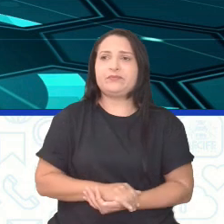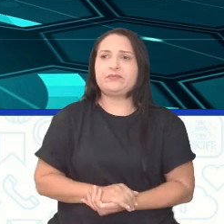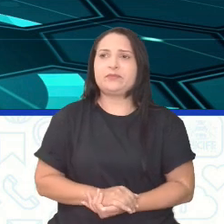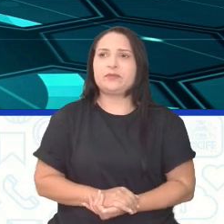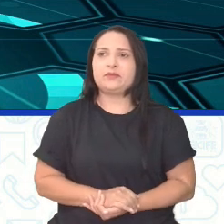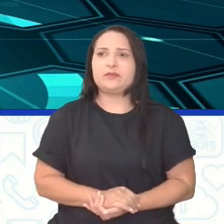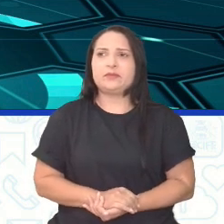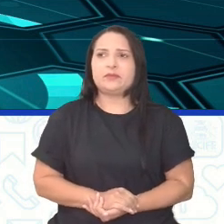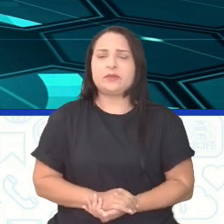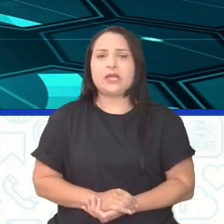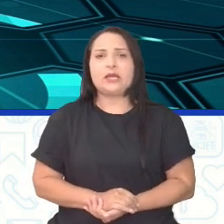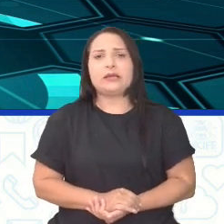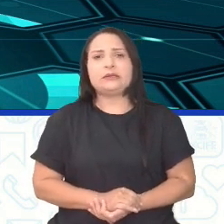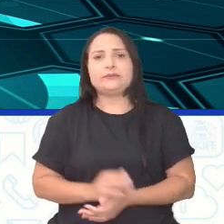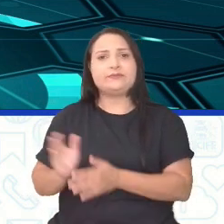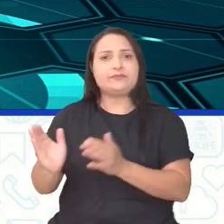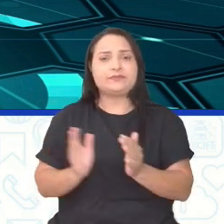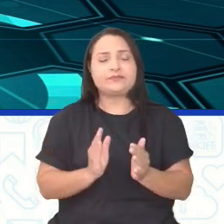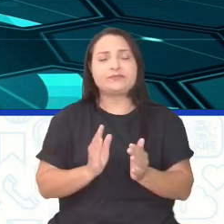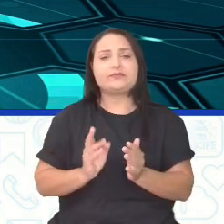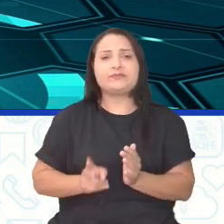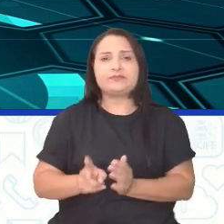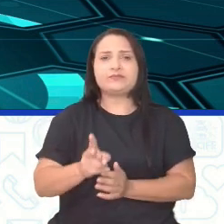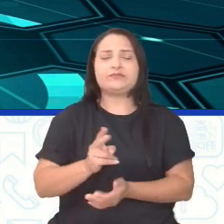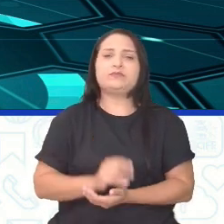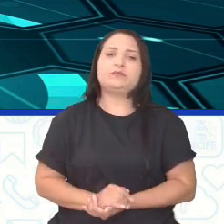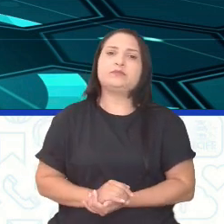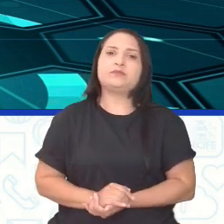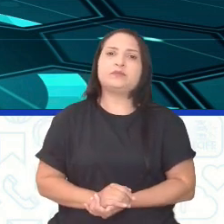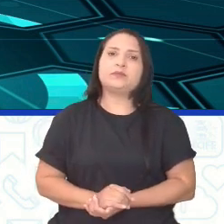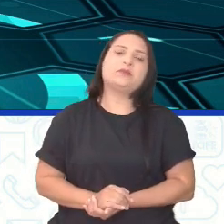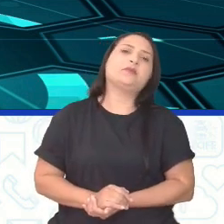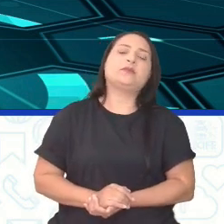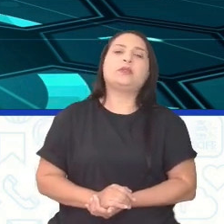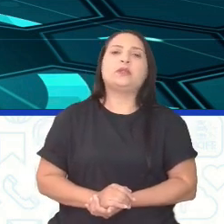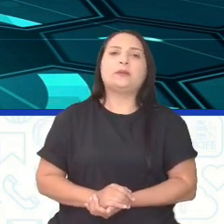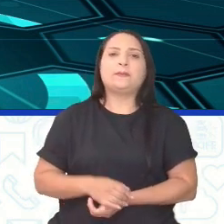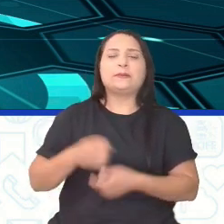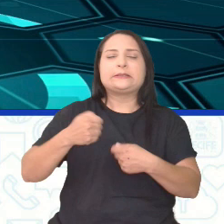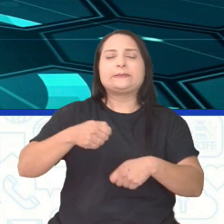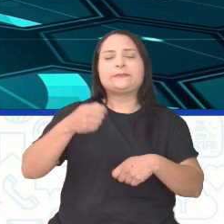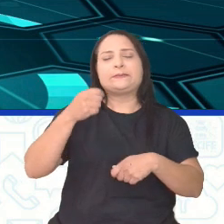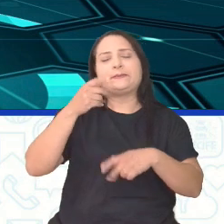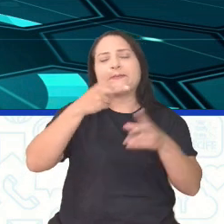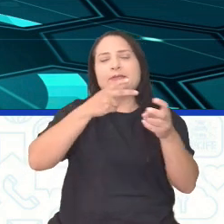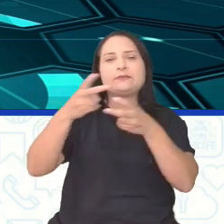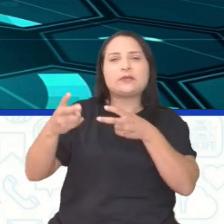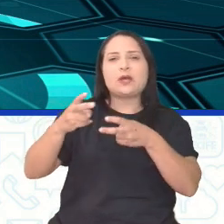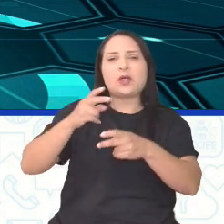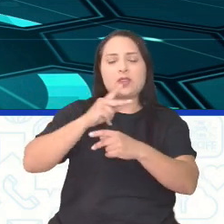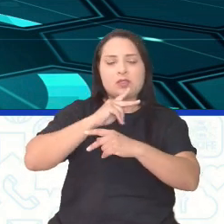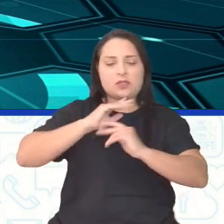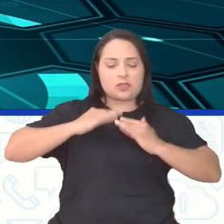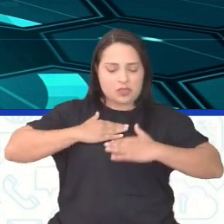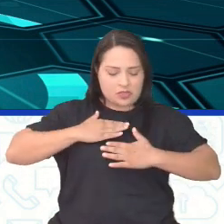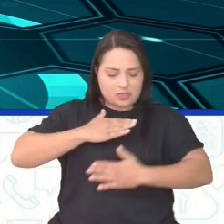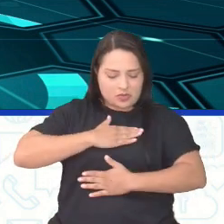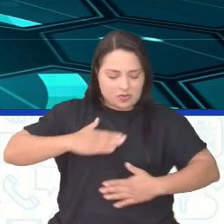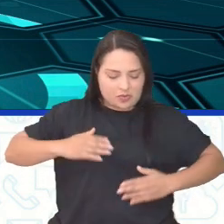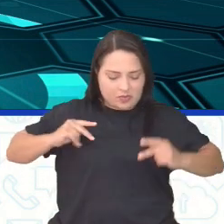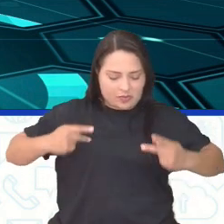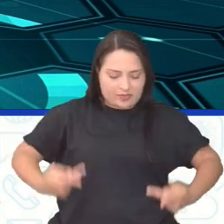falar a respeito do tecido, é muito importante que a gente perceba que no corpo humano existem vários grupos de